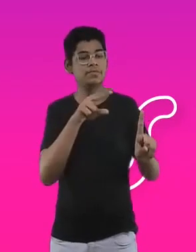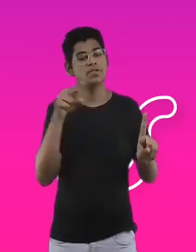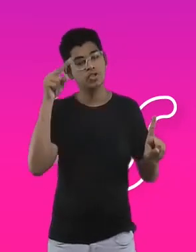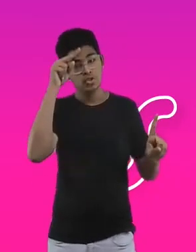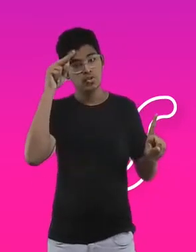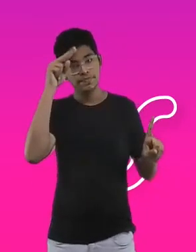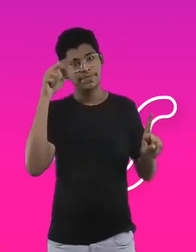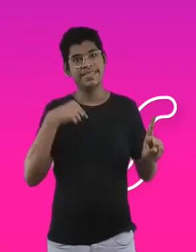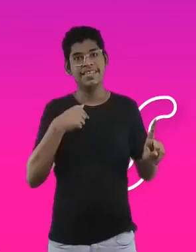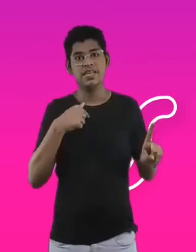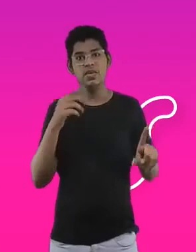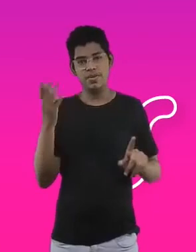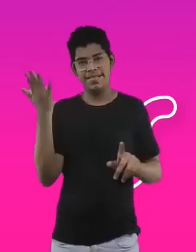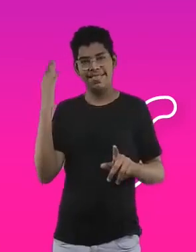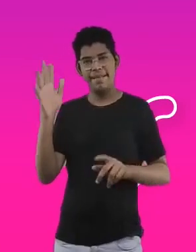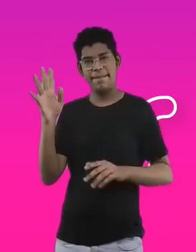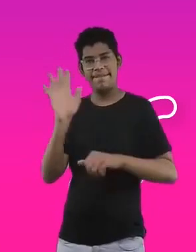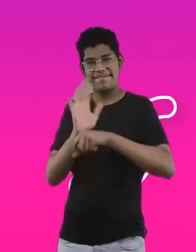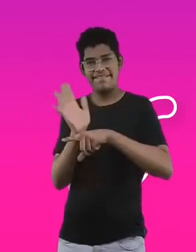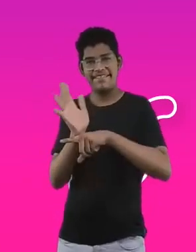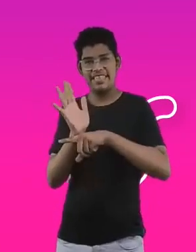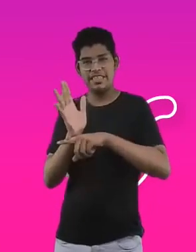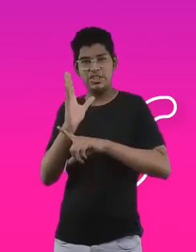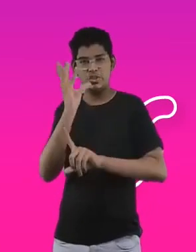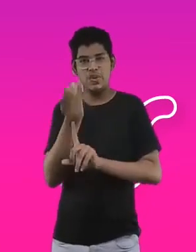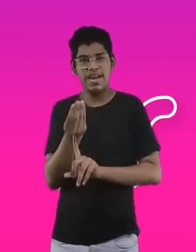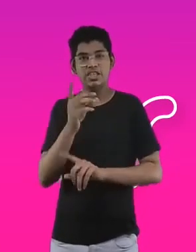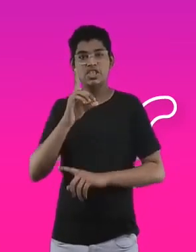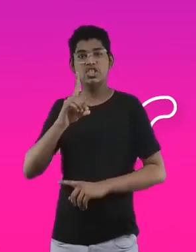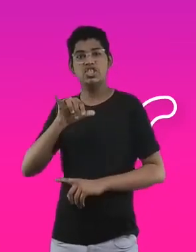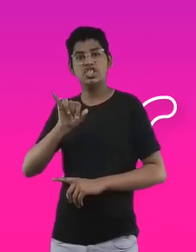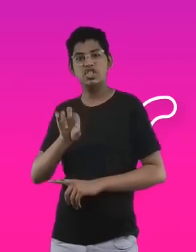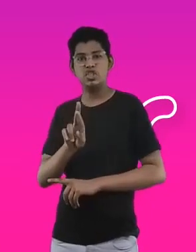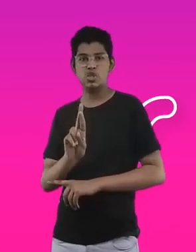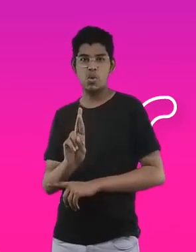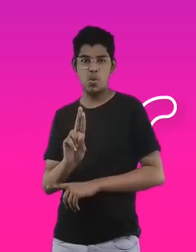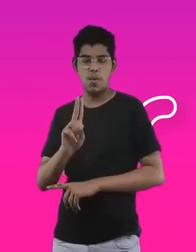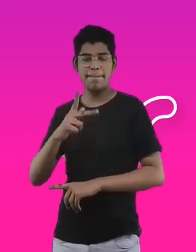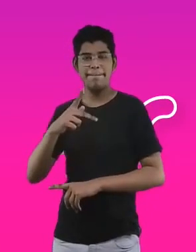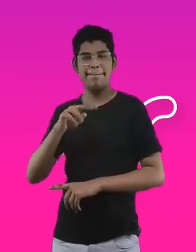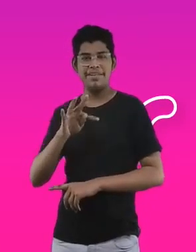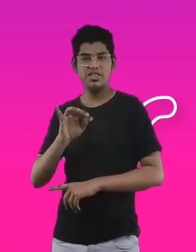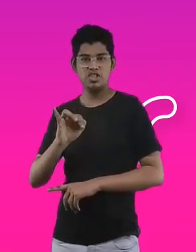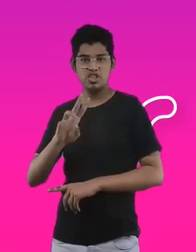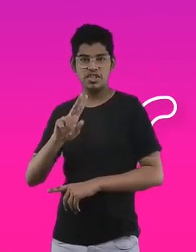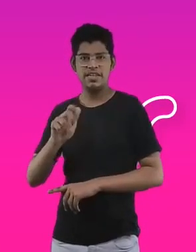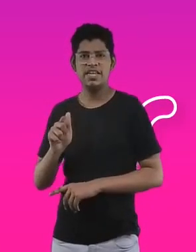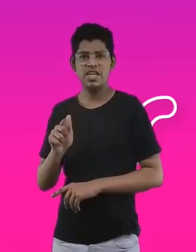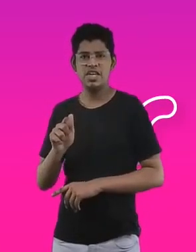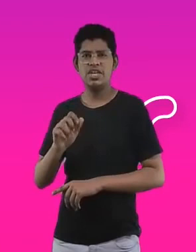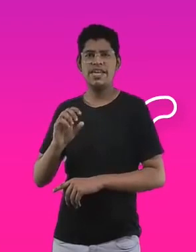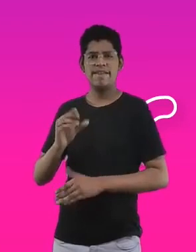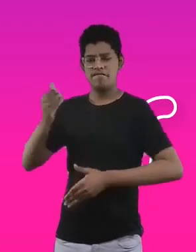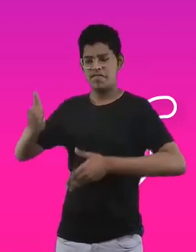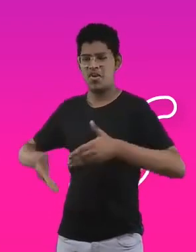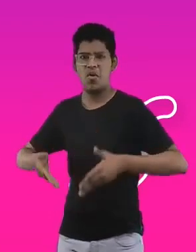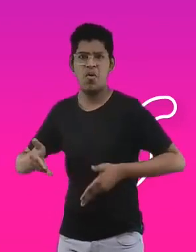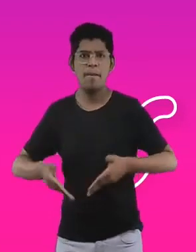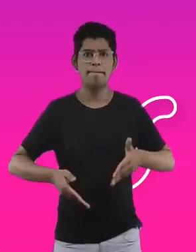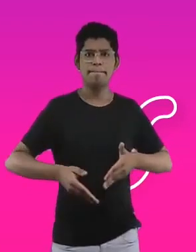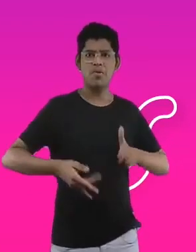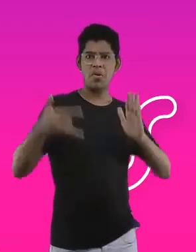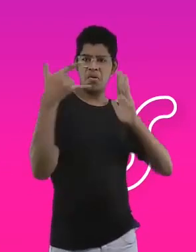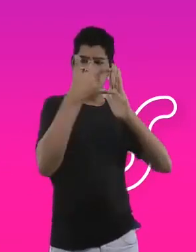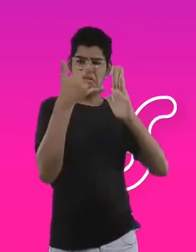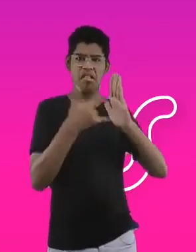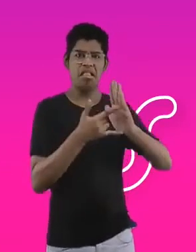disruptiva, e quando trago nela também a perspectiva do culto de Ifá, é para entender que código binário